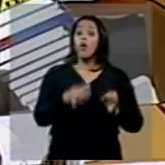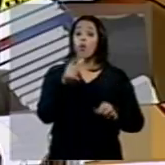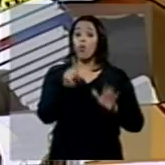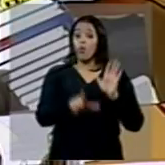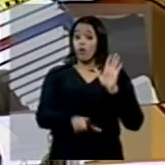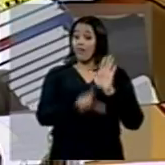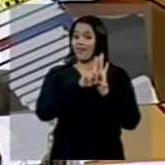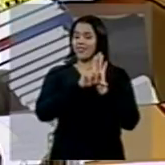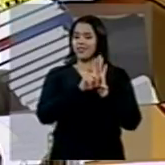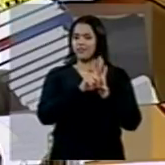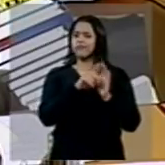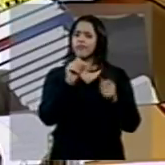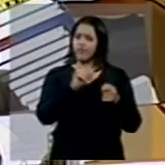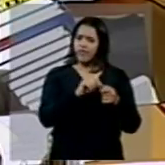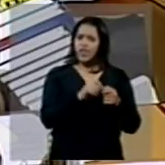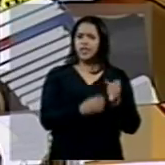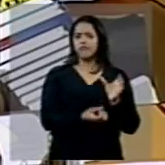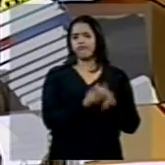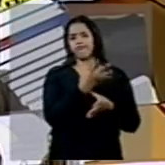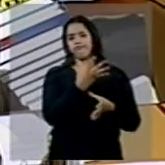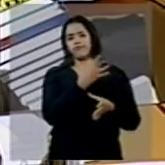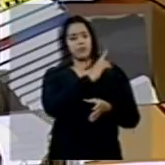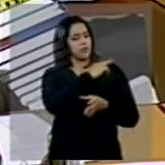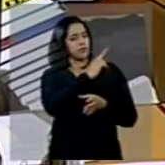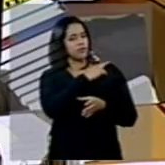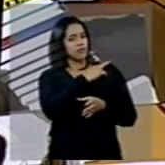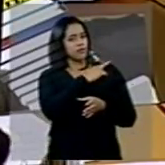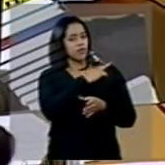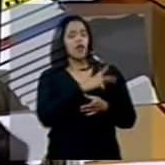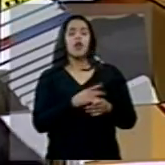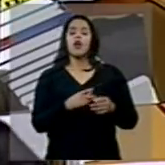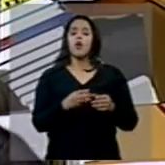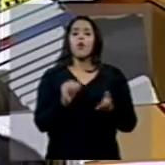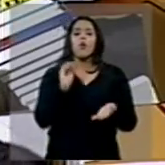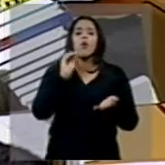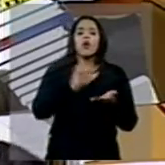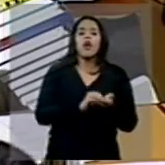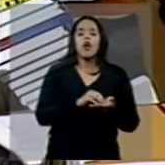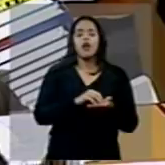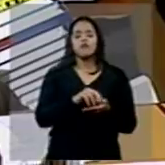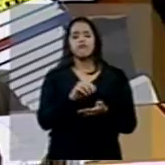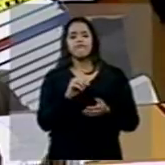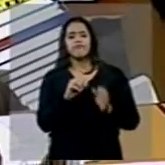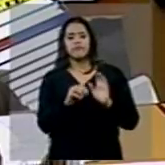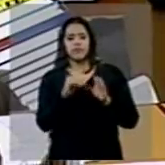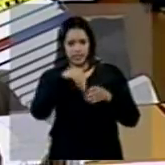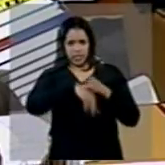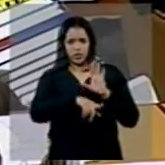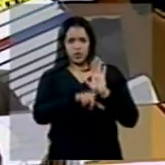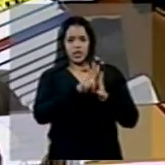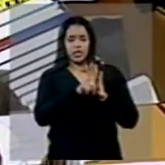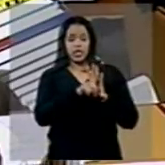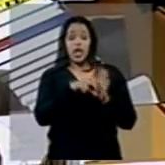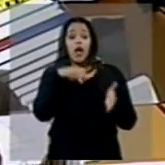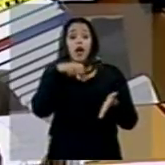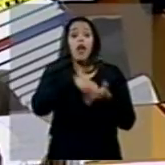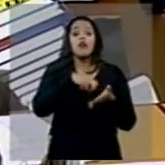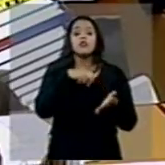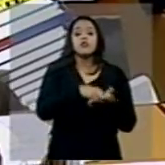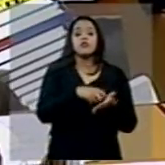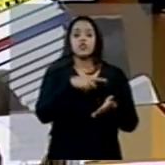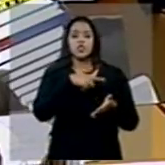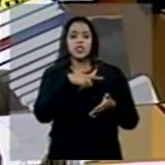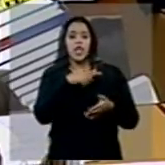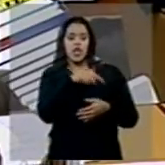fez, ao prever a possibilidade de se ter esse